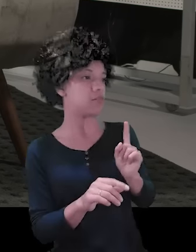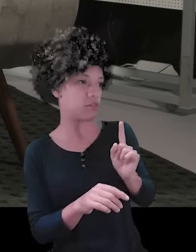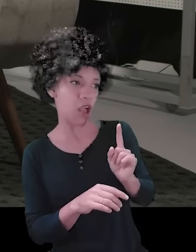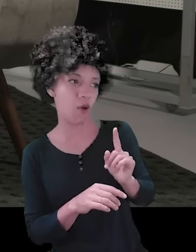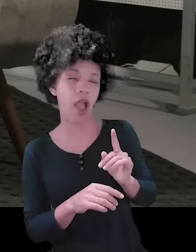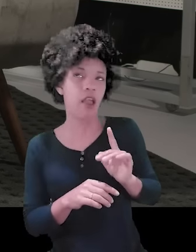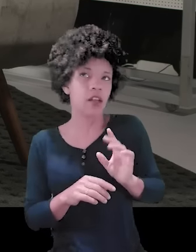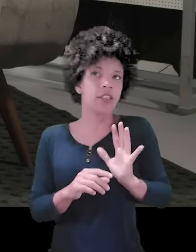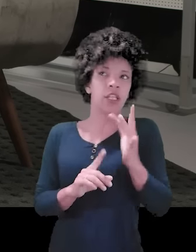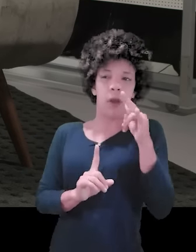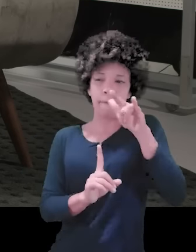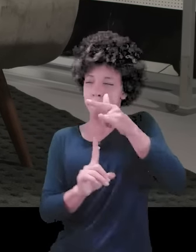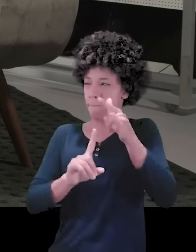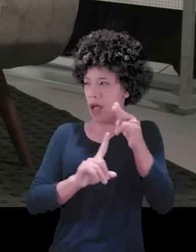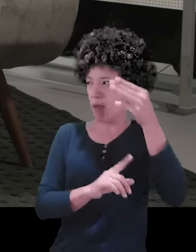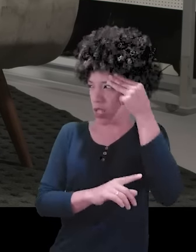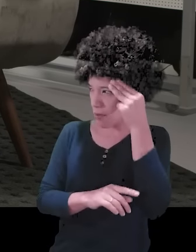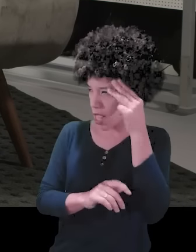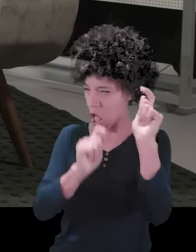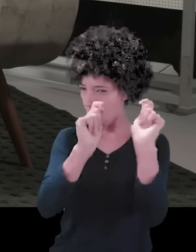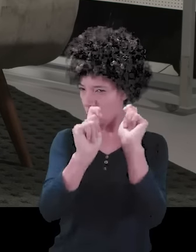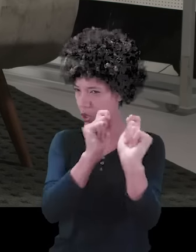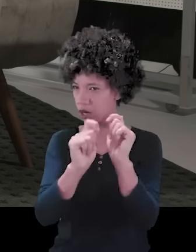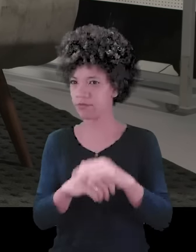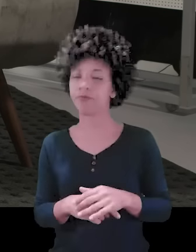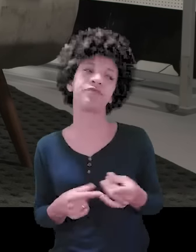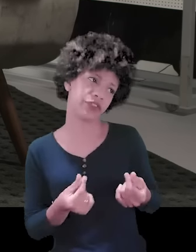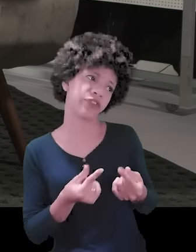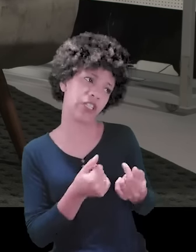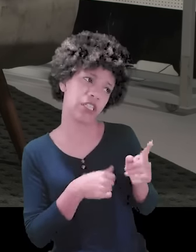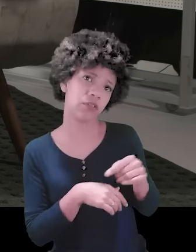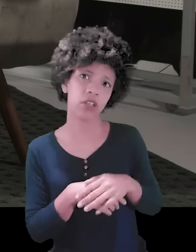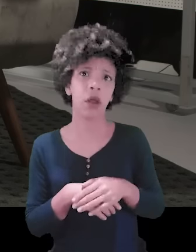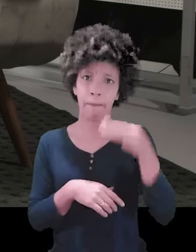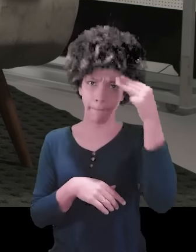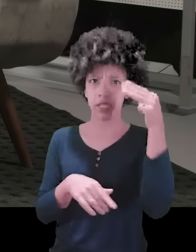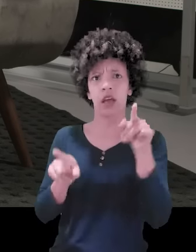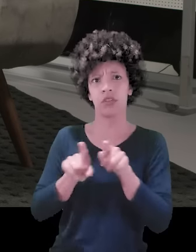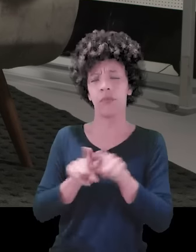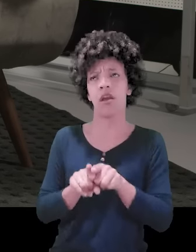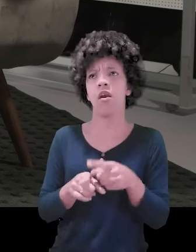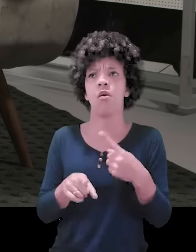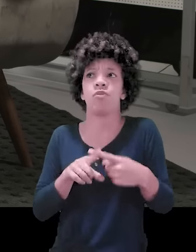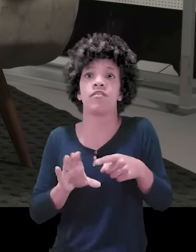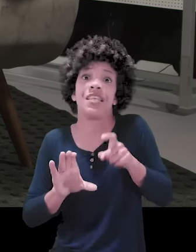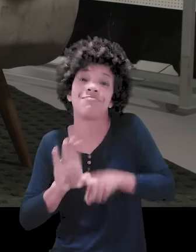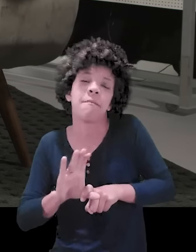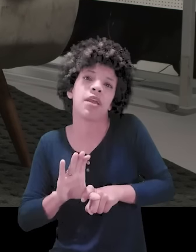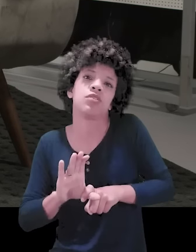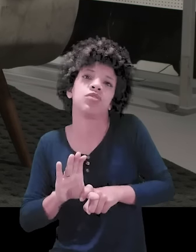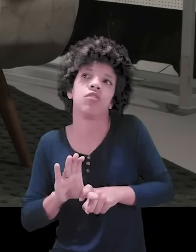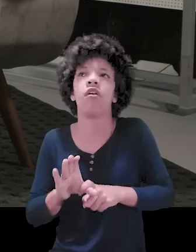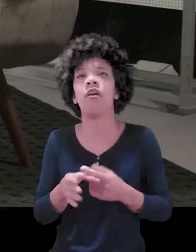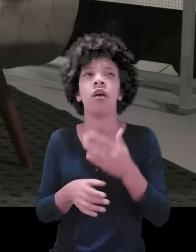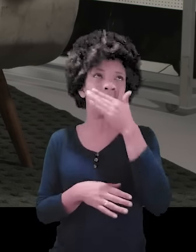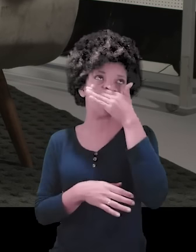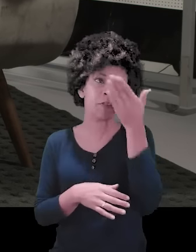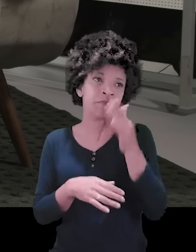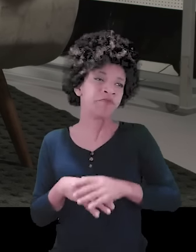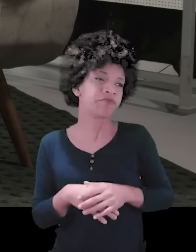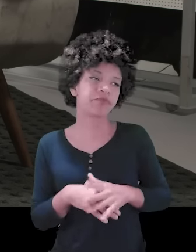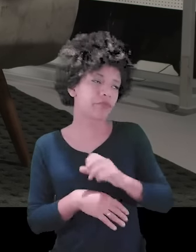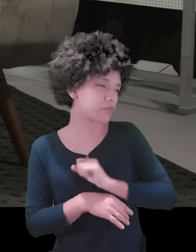cria uma manipulação mental exatamente o Alfie o caso não mental também porque você depende Desculpa ai amor